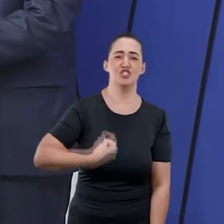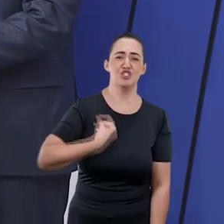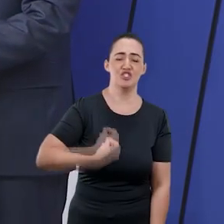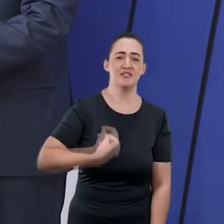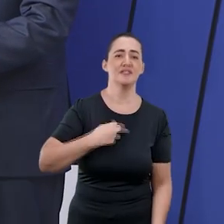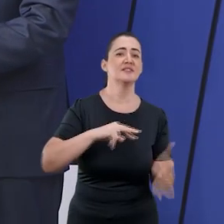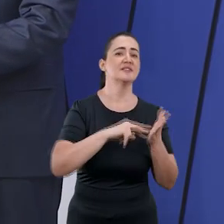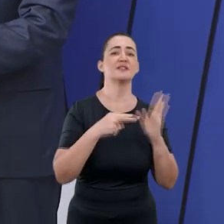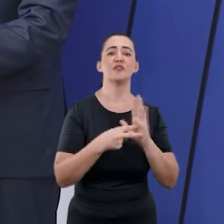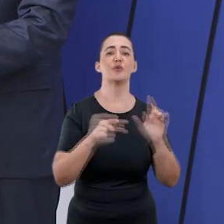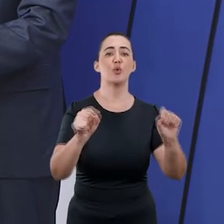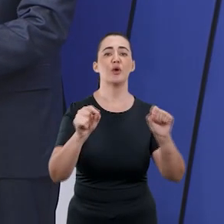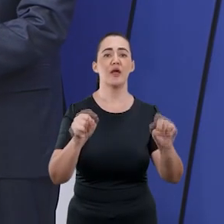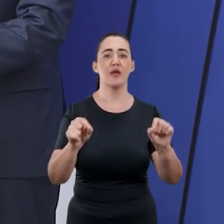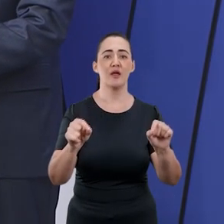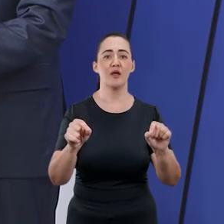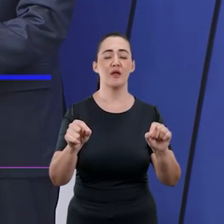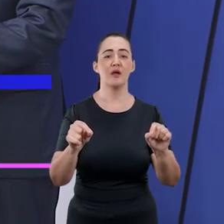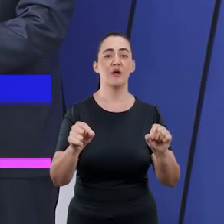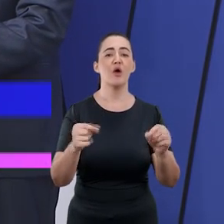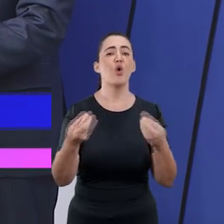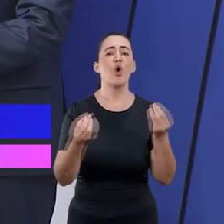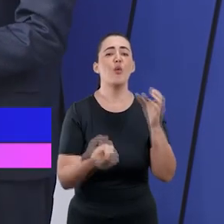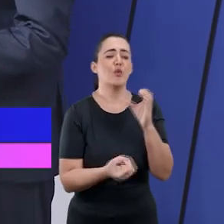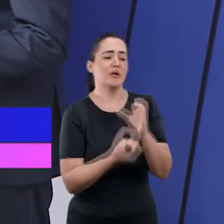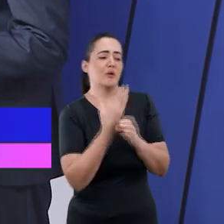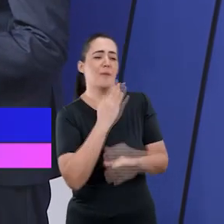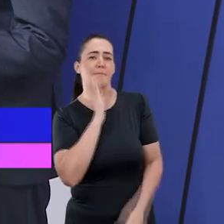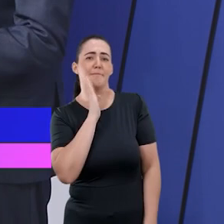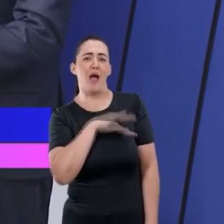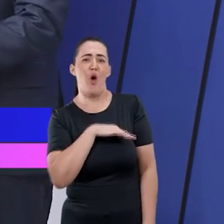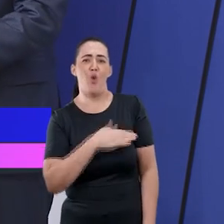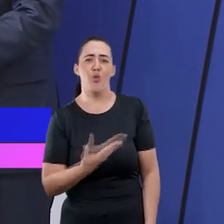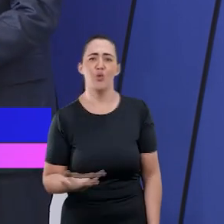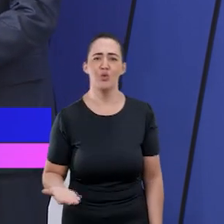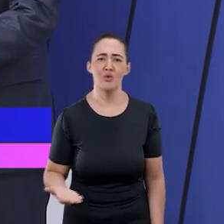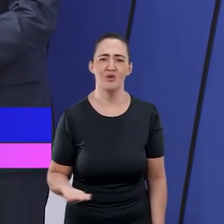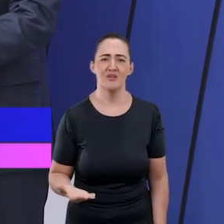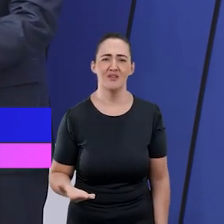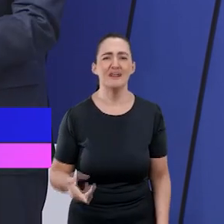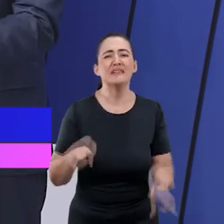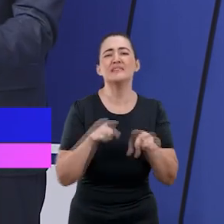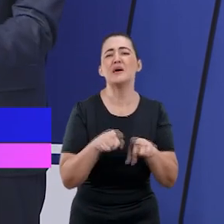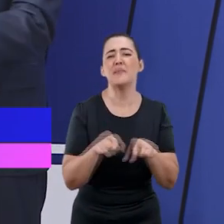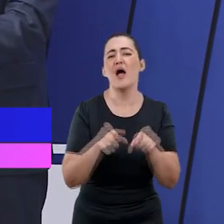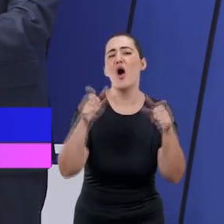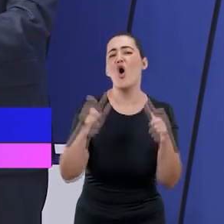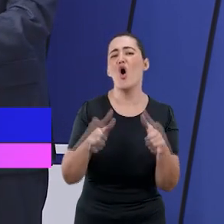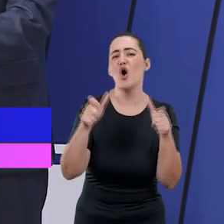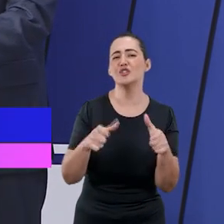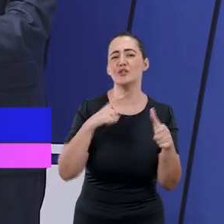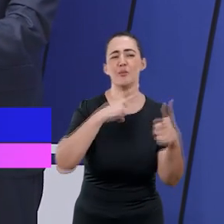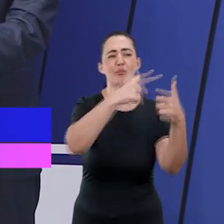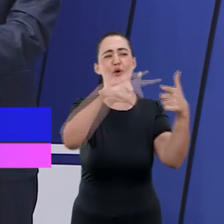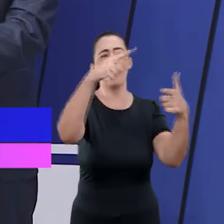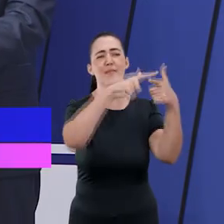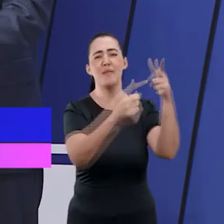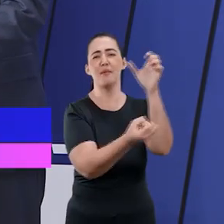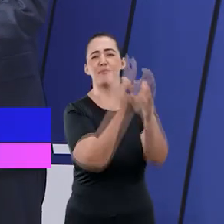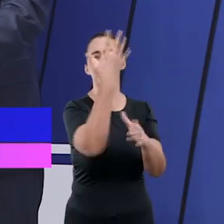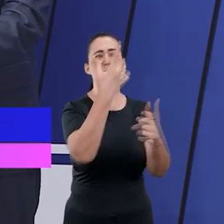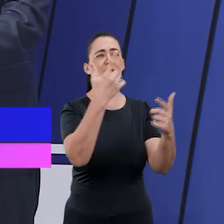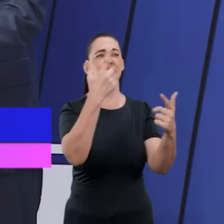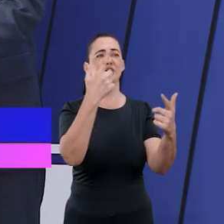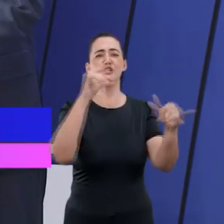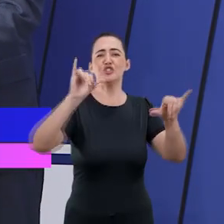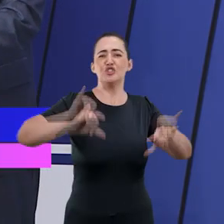questão é, e de onde surgiu esse mal? E de onde veio esse problema de sofrimento,